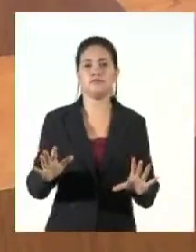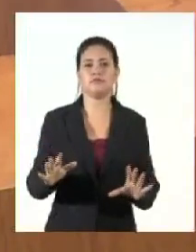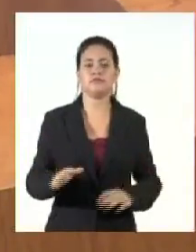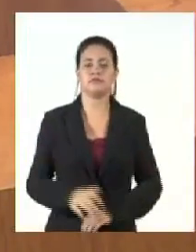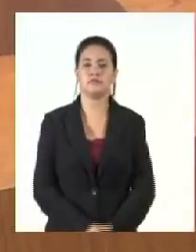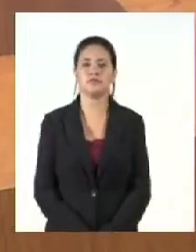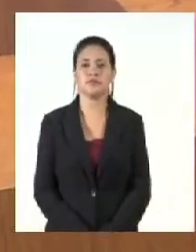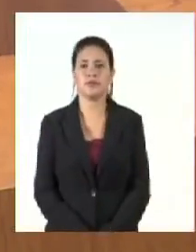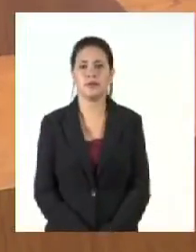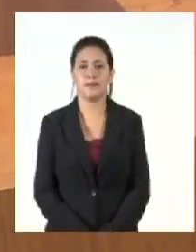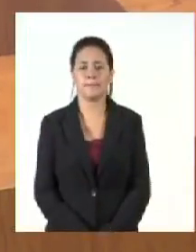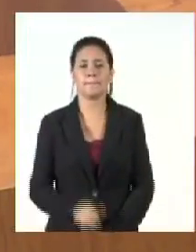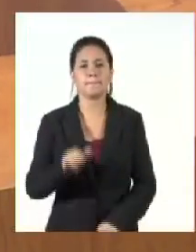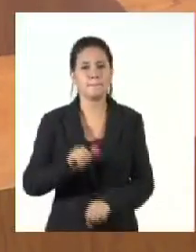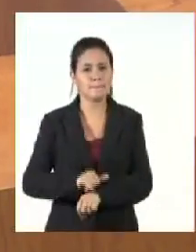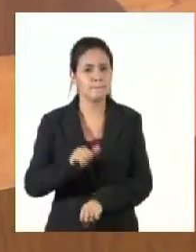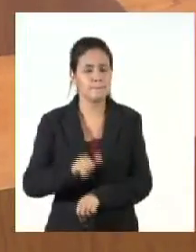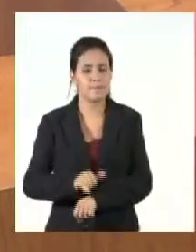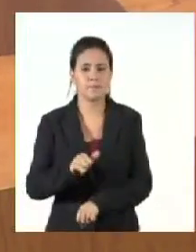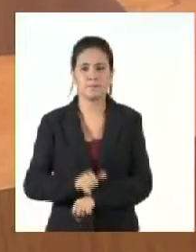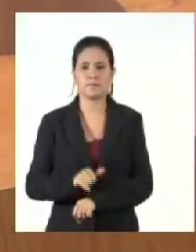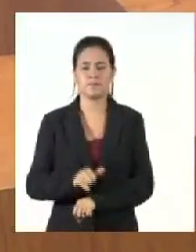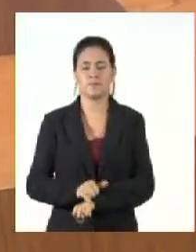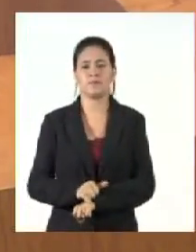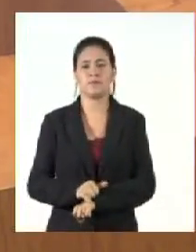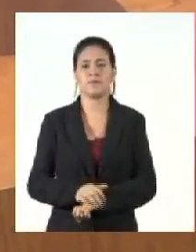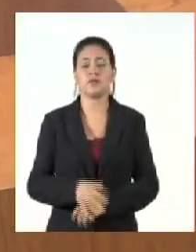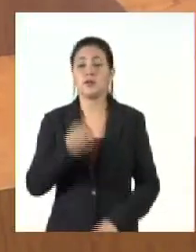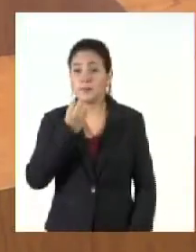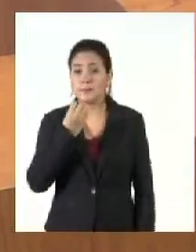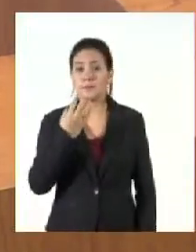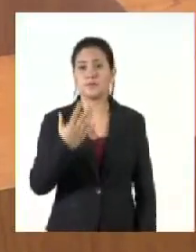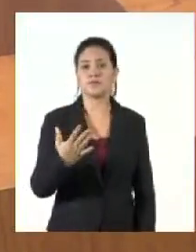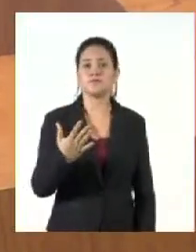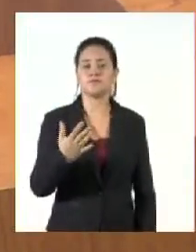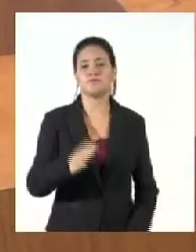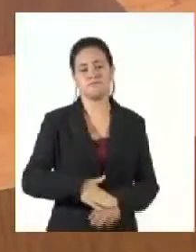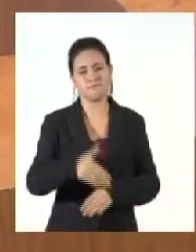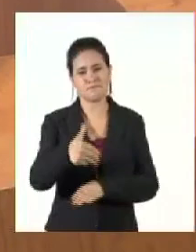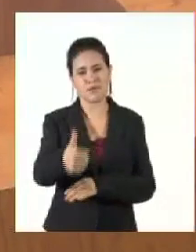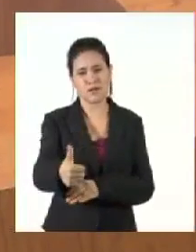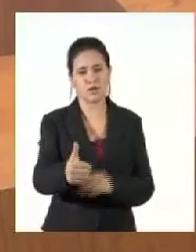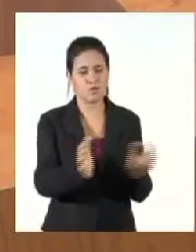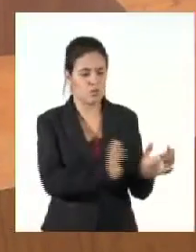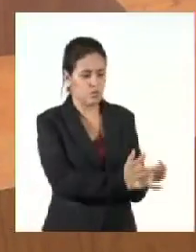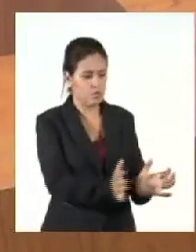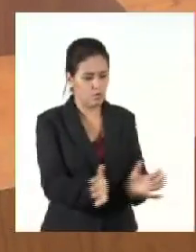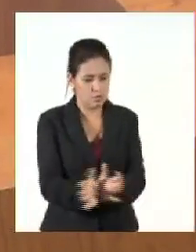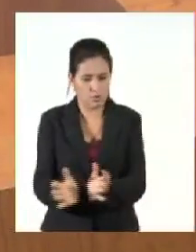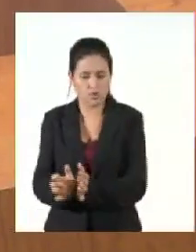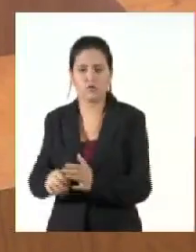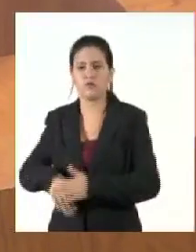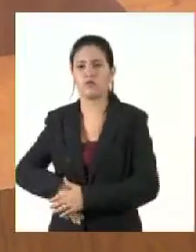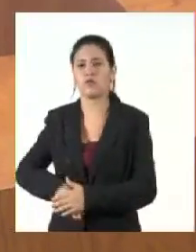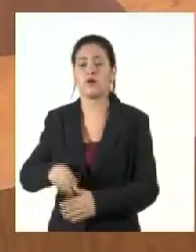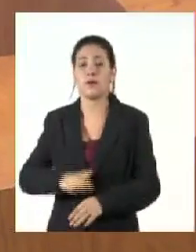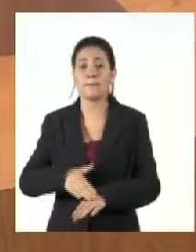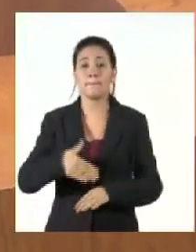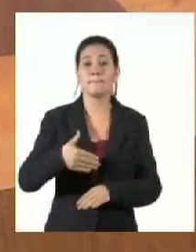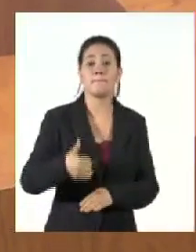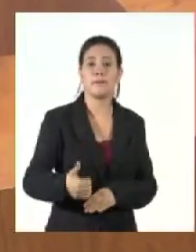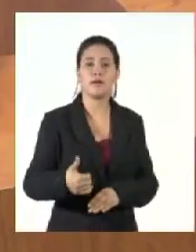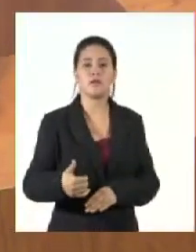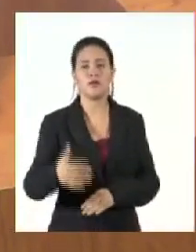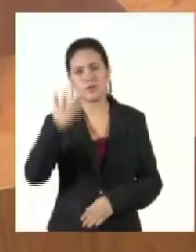na modernidade do futebol mundial. Pelo bem dos clubes, pelo bem dos torcedores e pelo bem do futebol